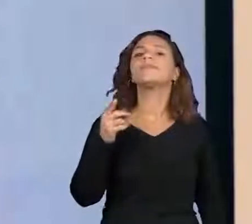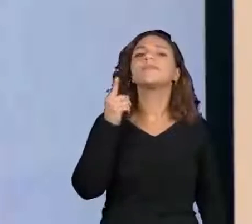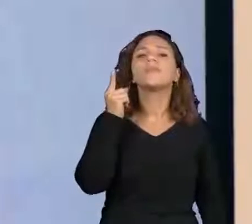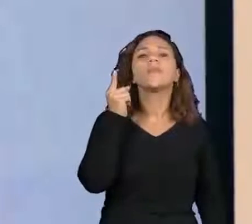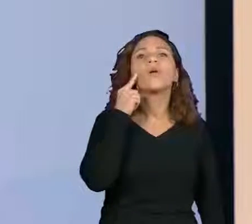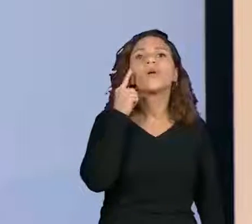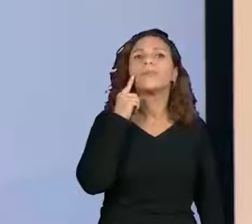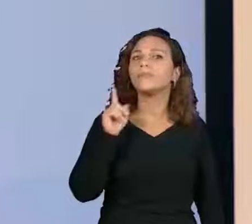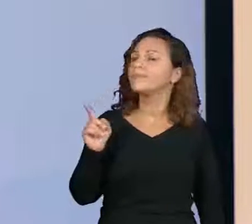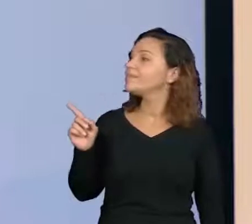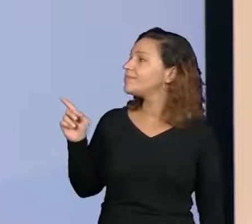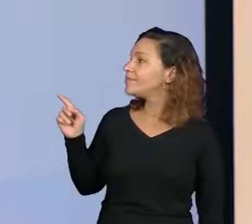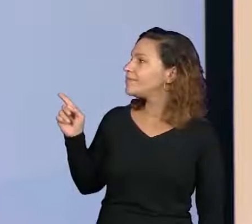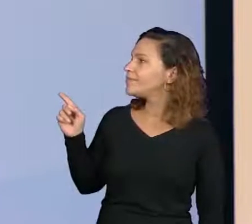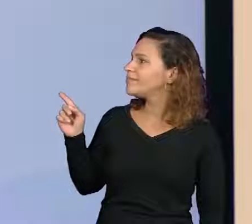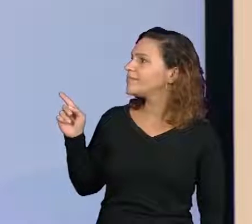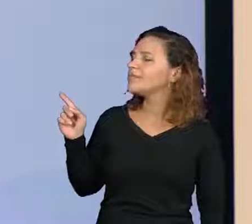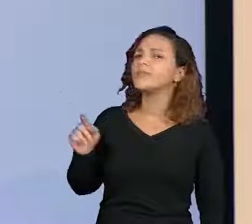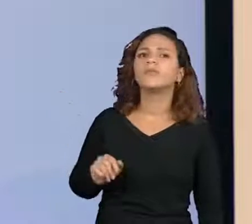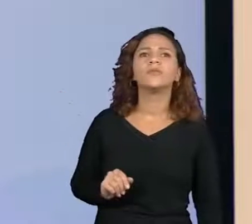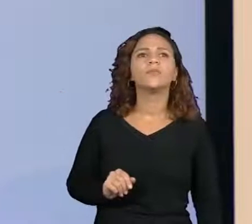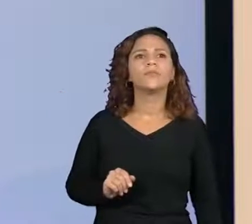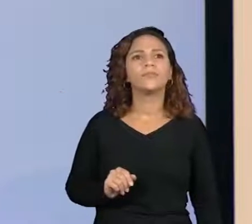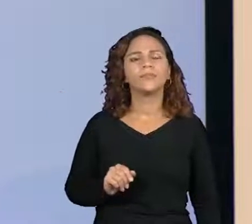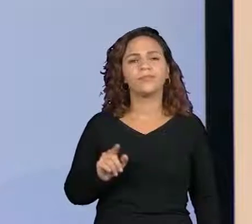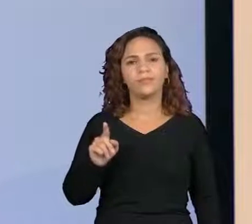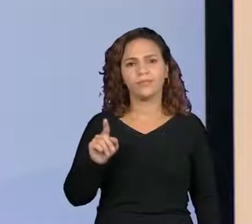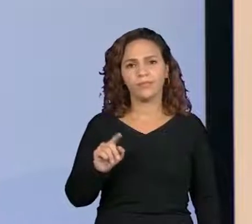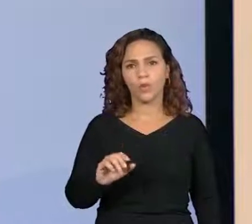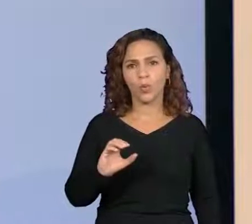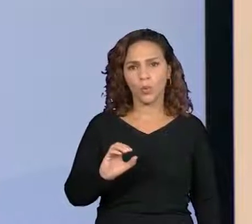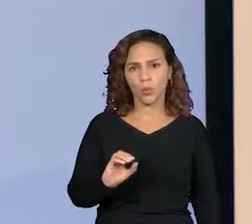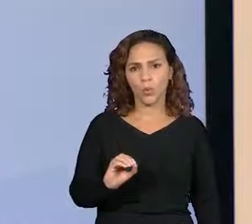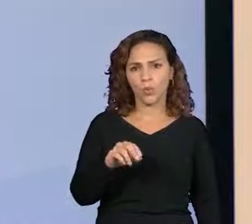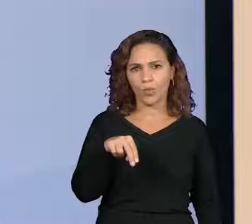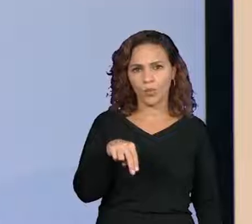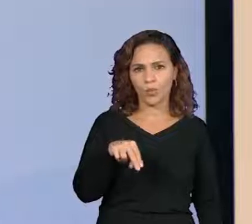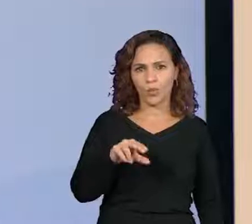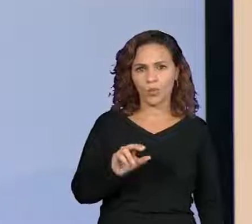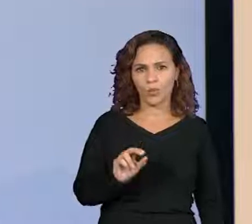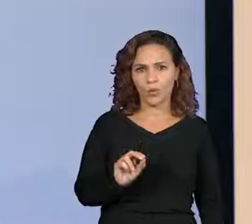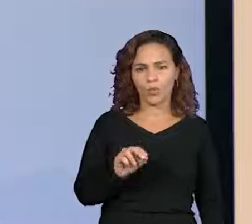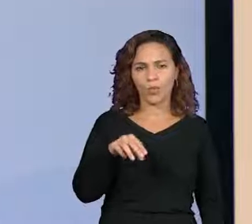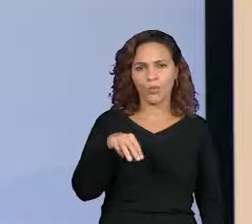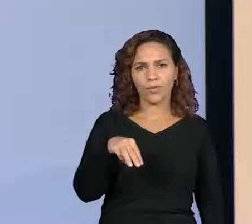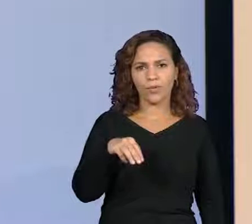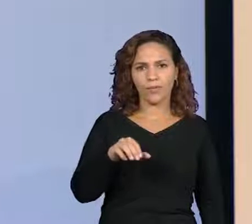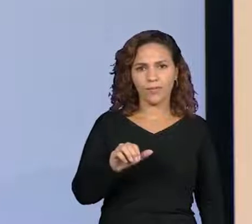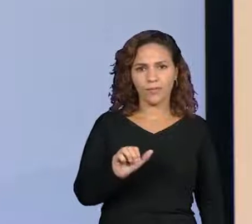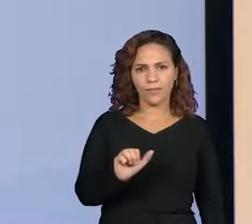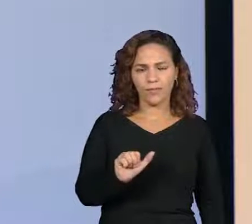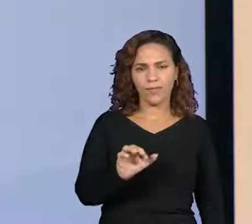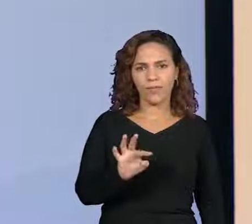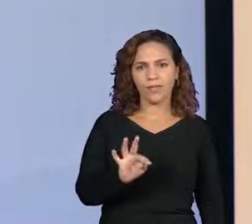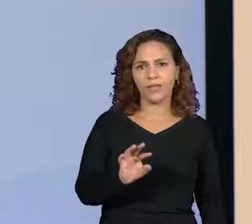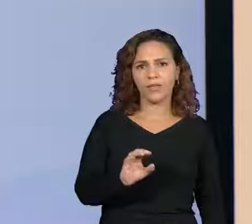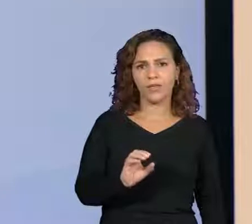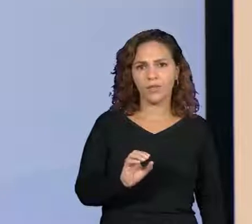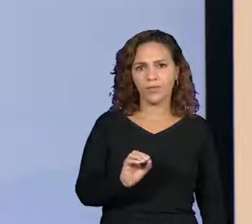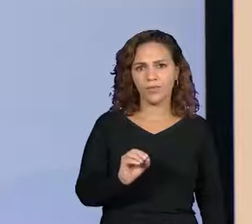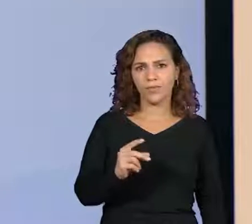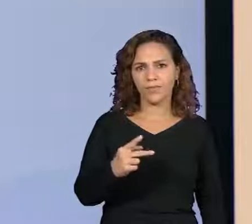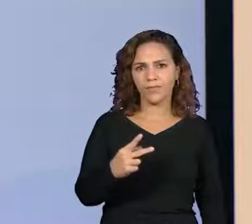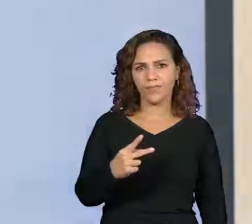onomatopeia? O que é uma onomatopeia? É quando eu trago